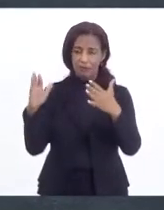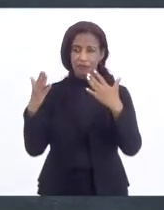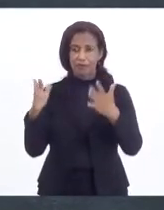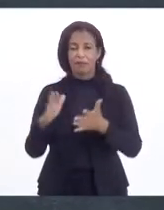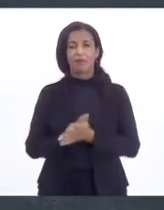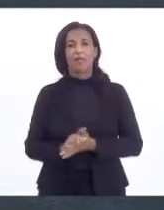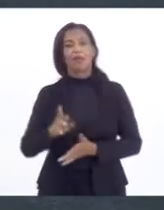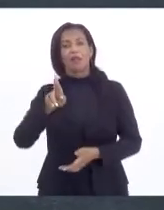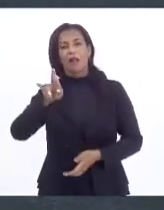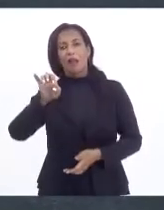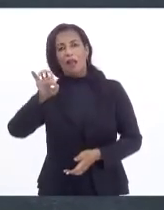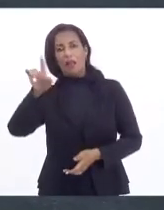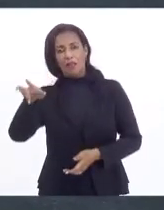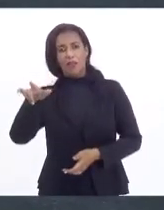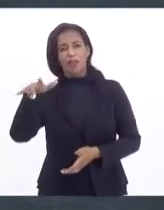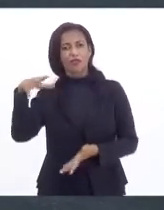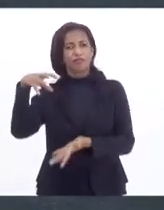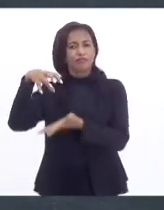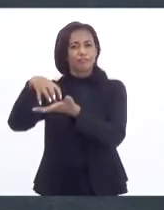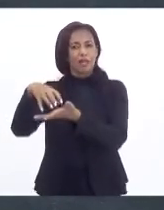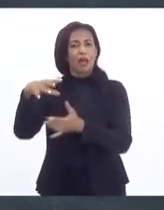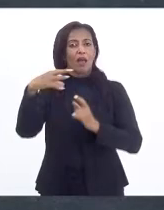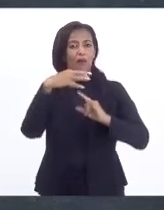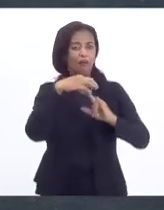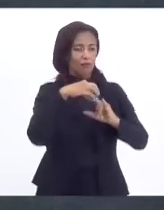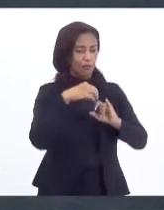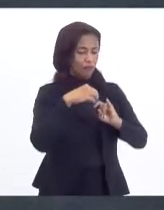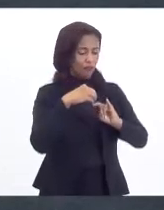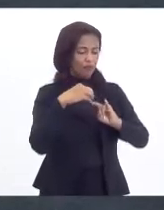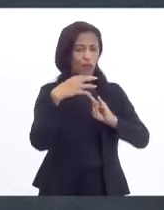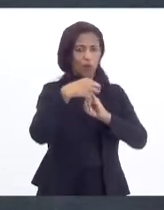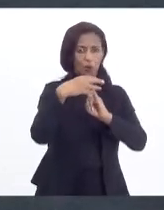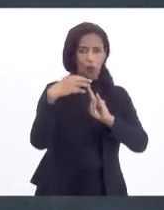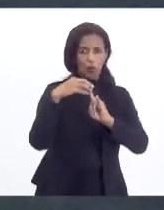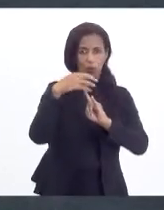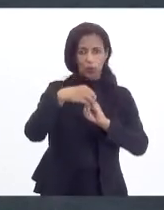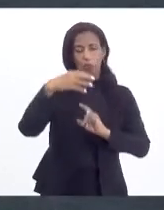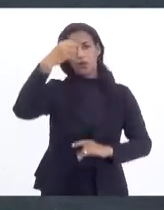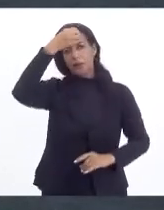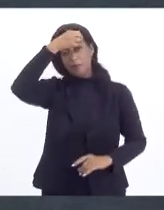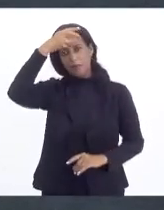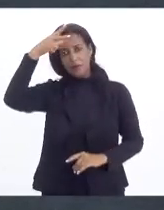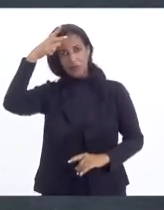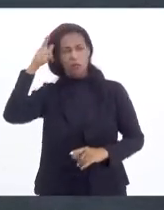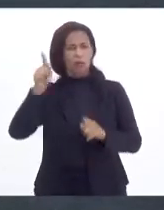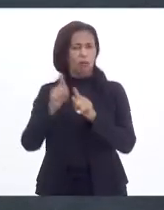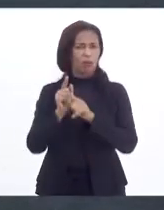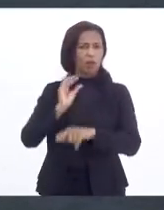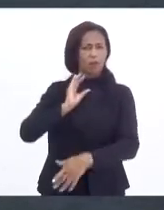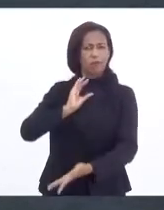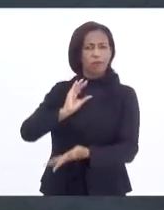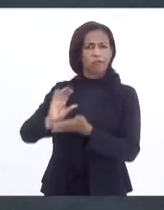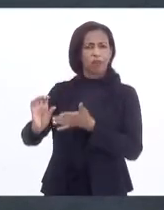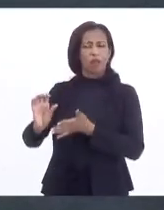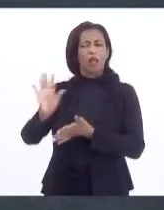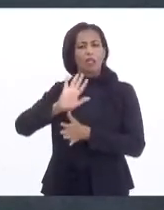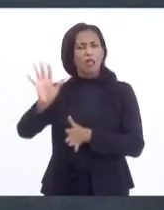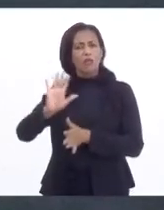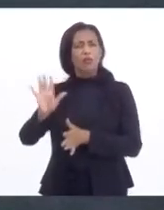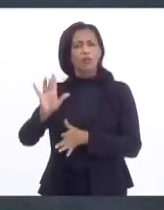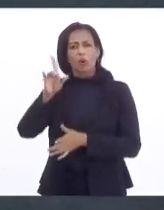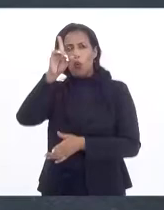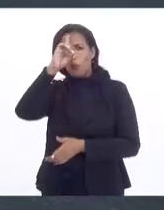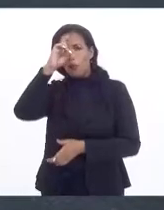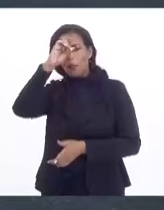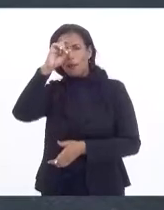parabenizar redes da Maré, a Fiocruz, a Prefeitura do Rio de Janeiro, que contribuiu não só com as clínicas da